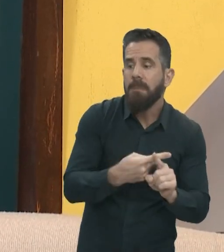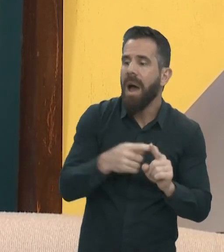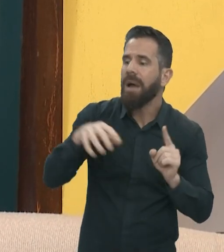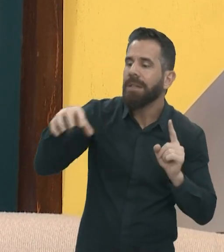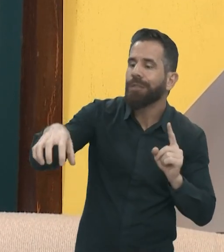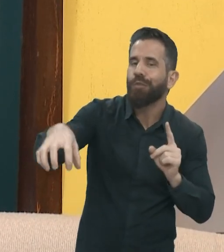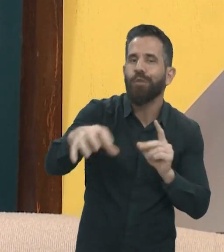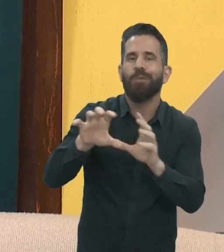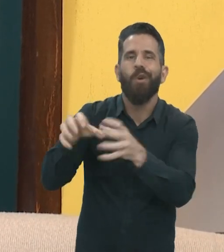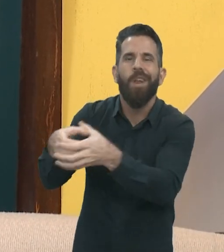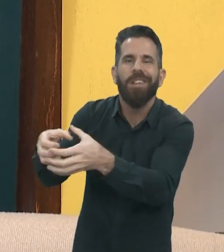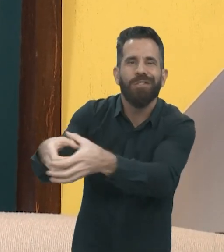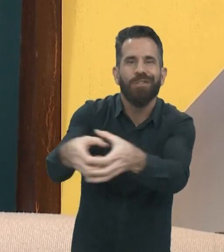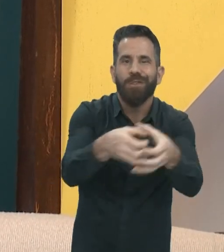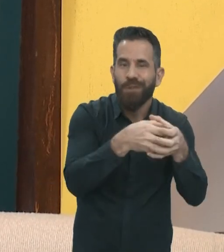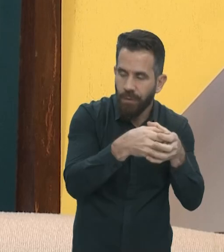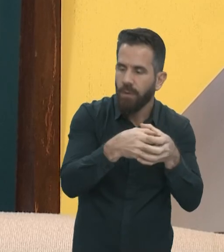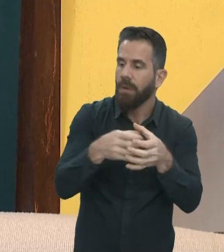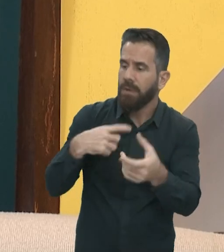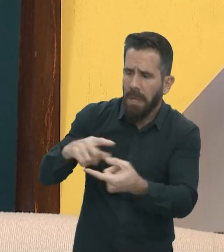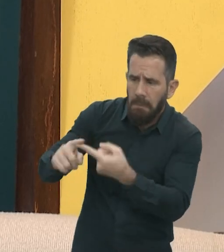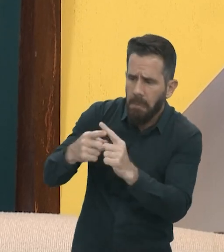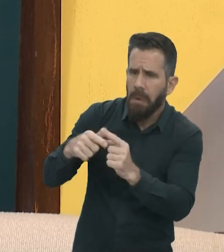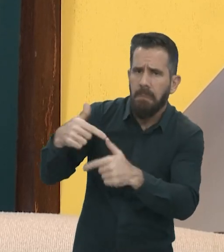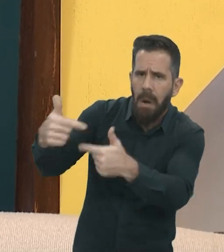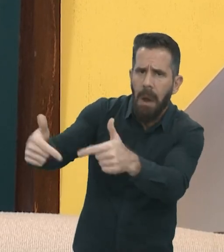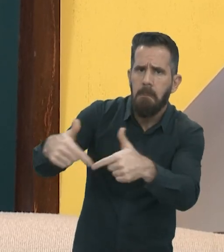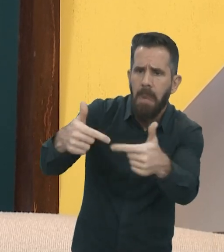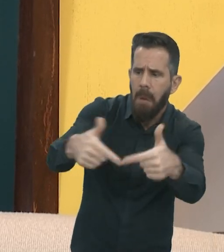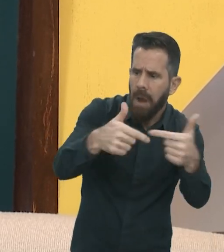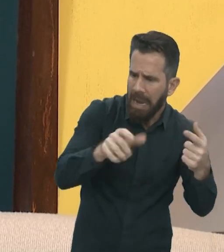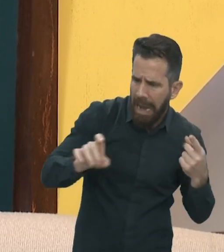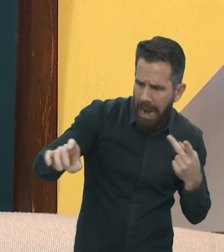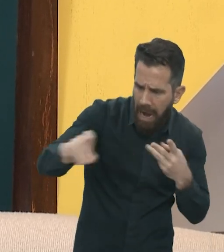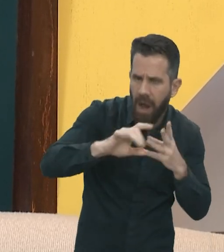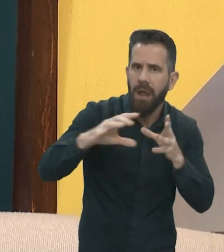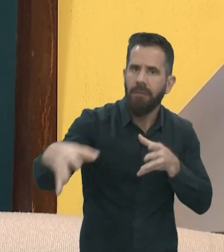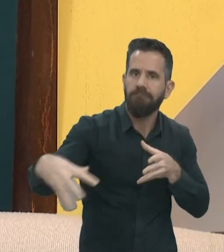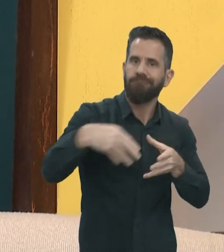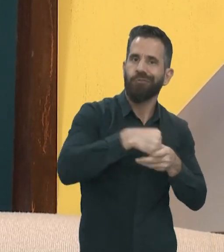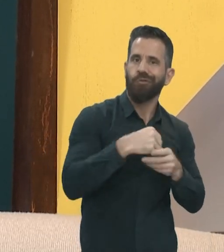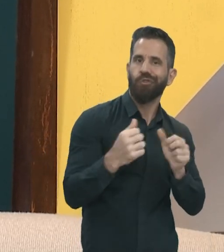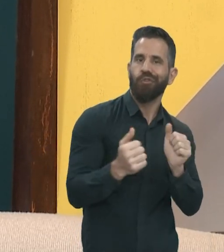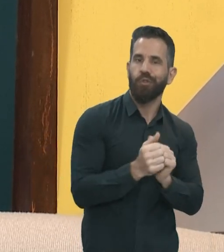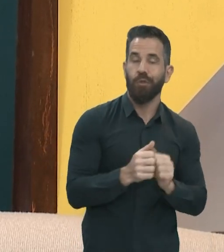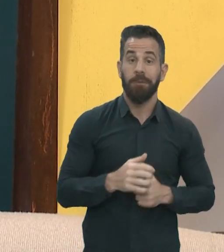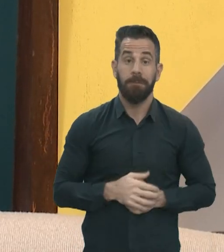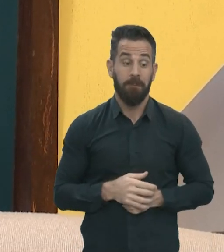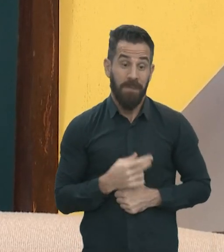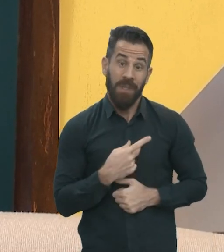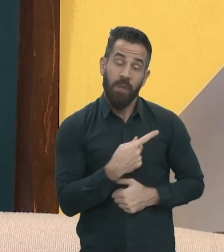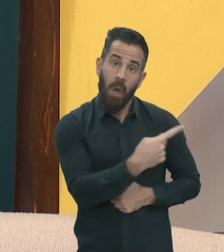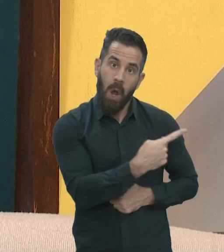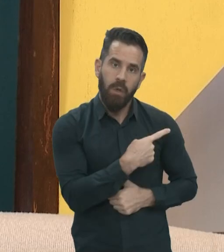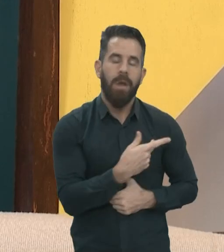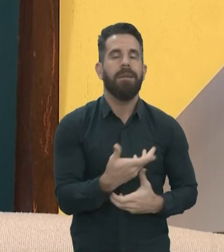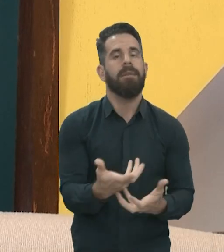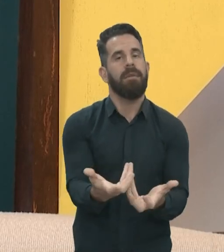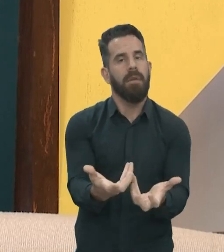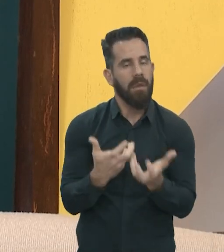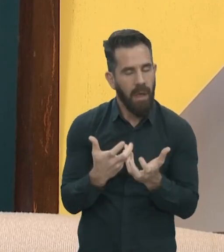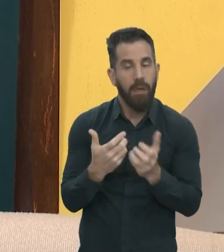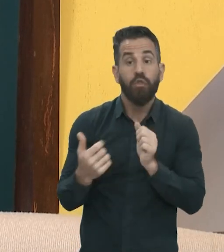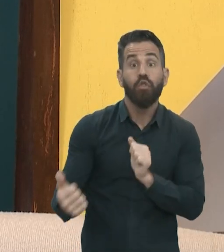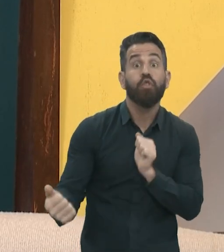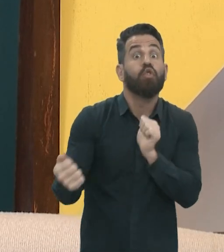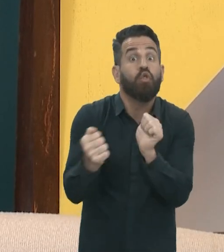já tem aqui na nossa comunidade estão fazendo e agindo. Nós estamos falando de uma reitoria, né, que ela caminhe lado a lado